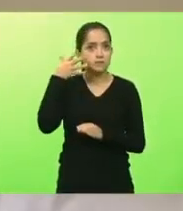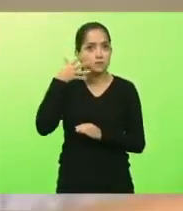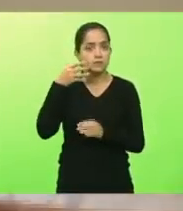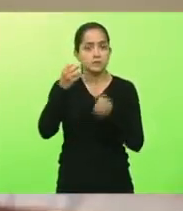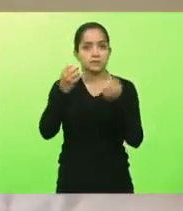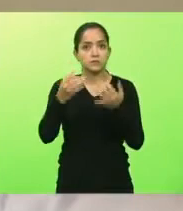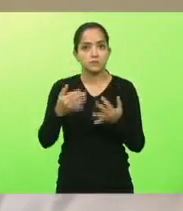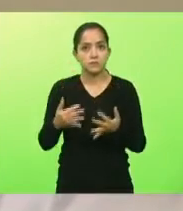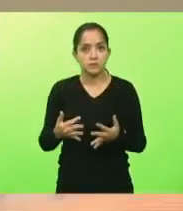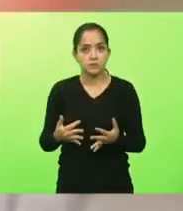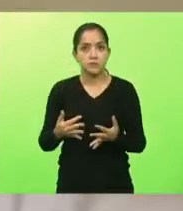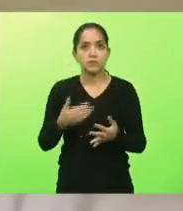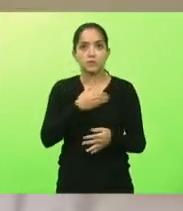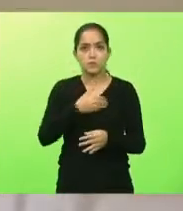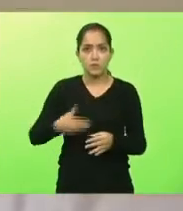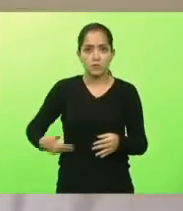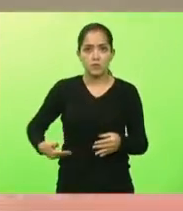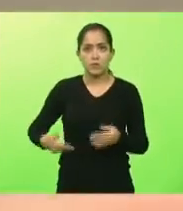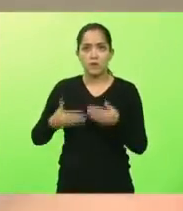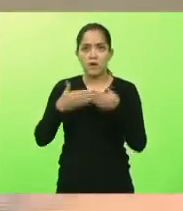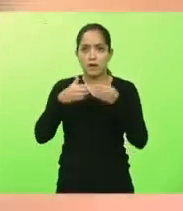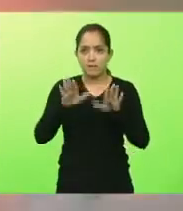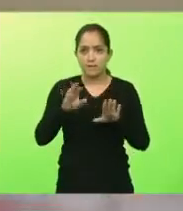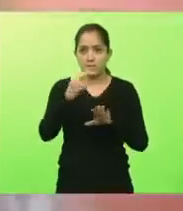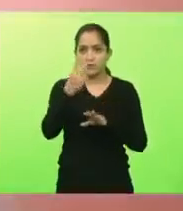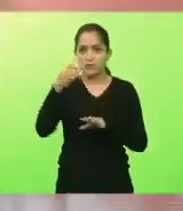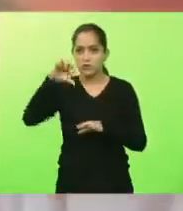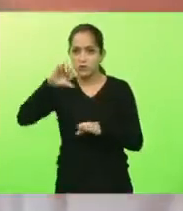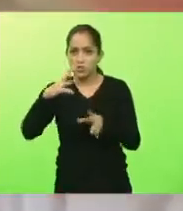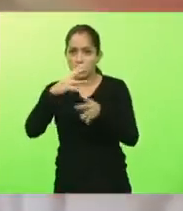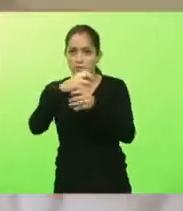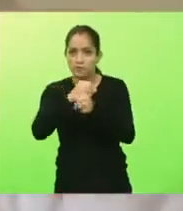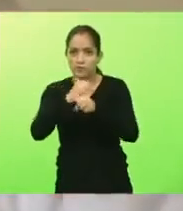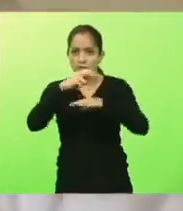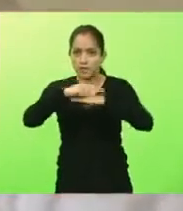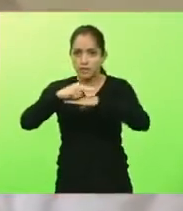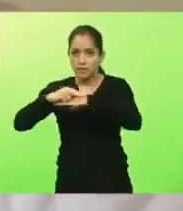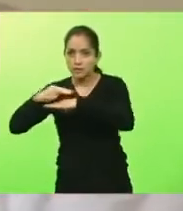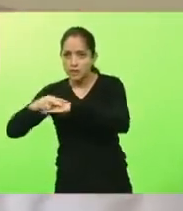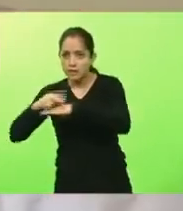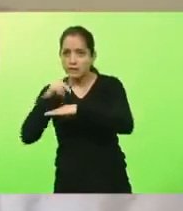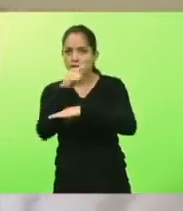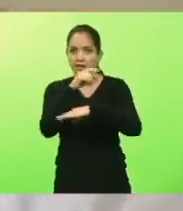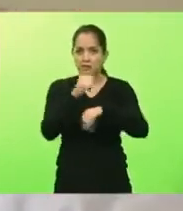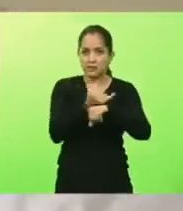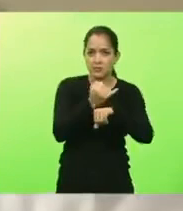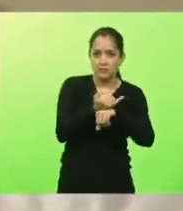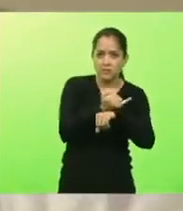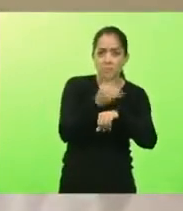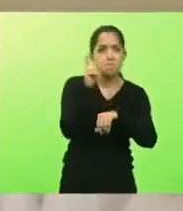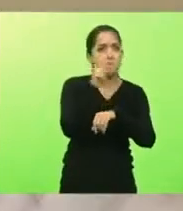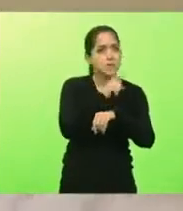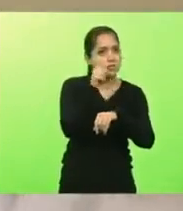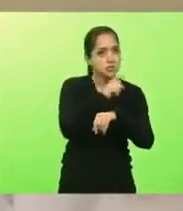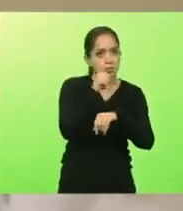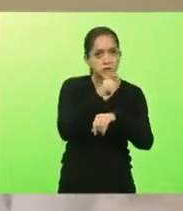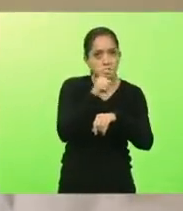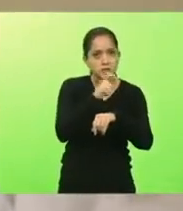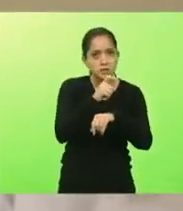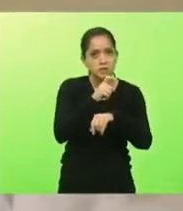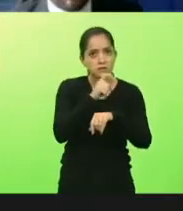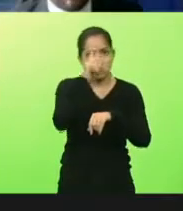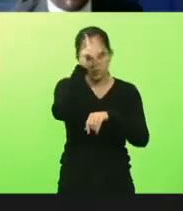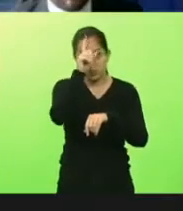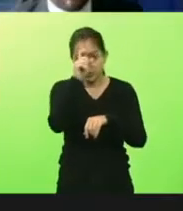que o governo abriu 20 novos leitos em Joinville, é mentira. É mentira que ele abriu, Fernando. O São José abriu.